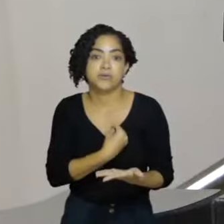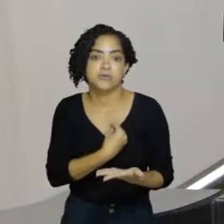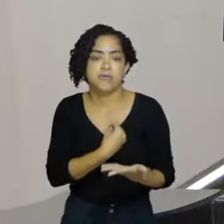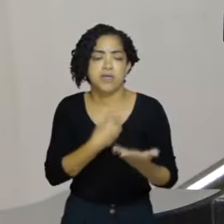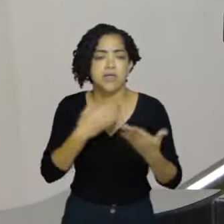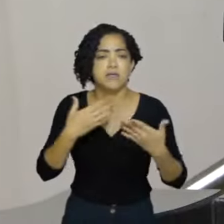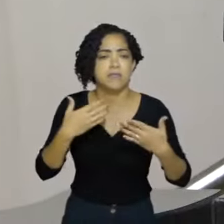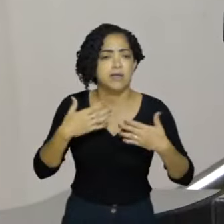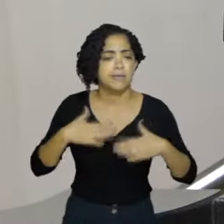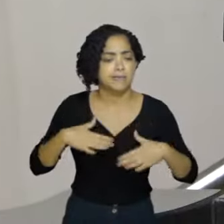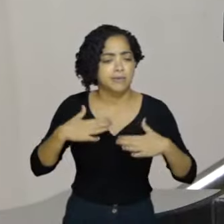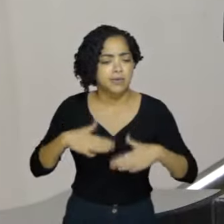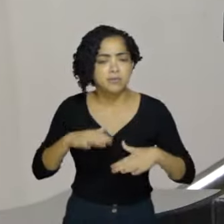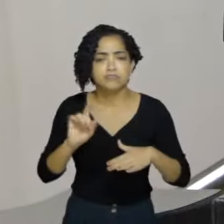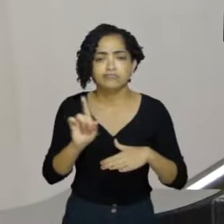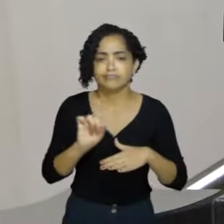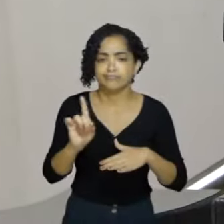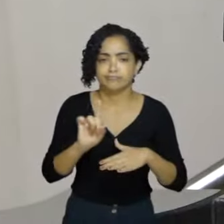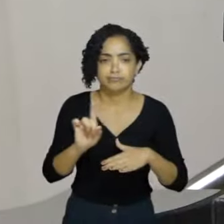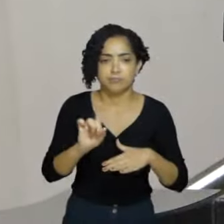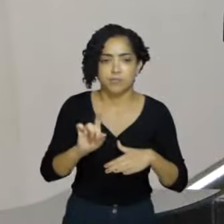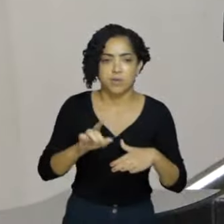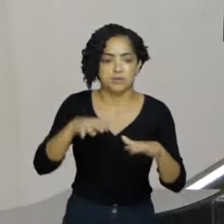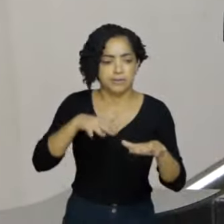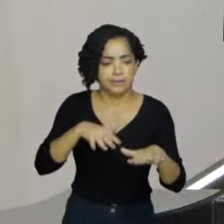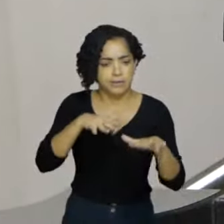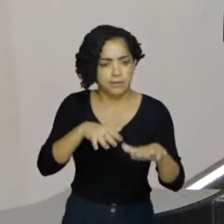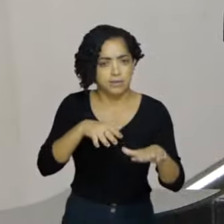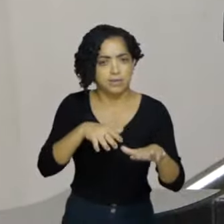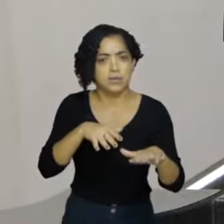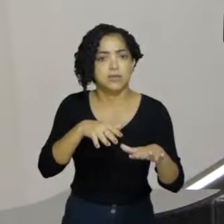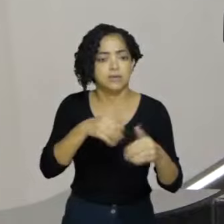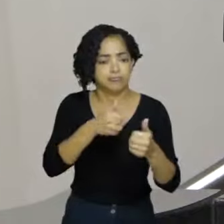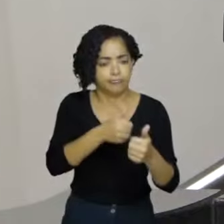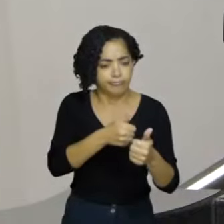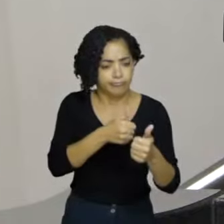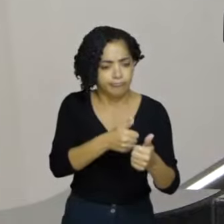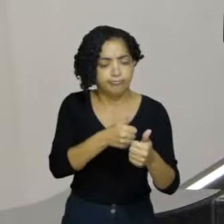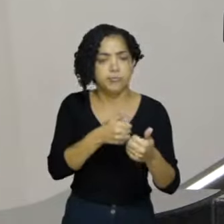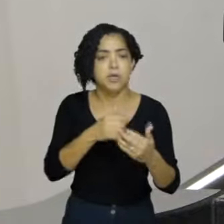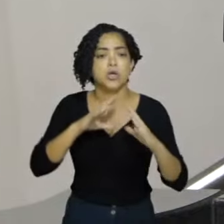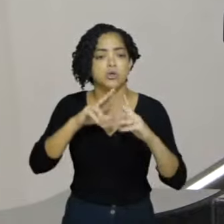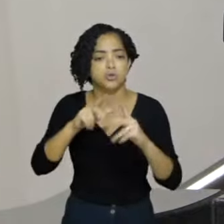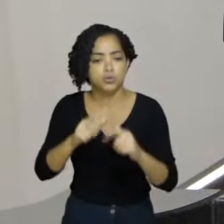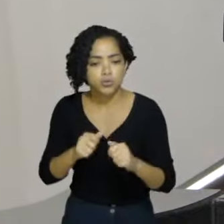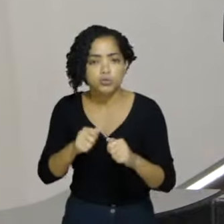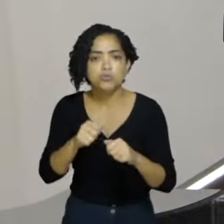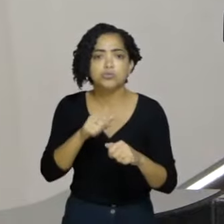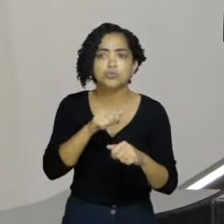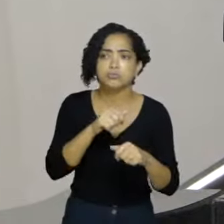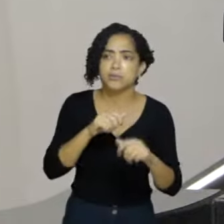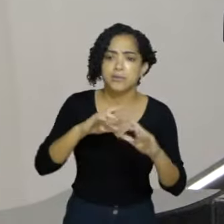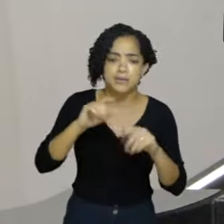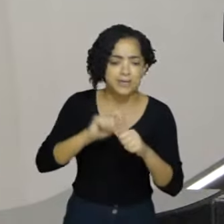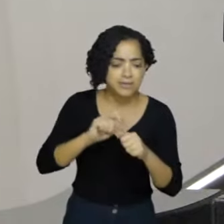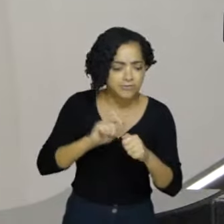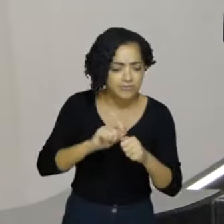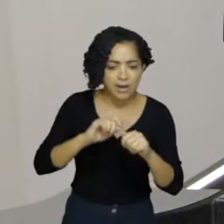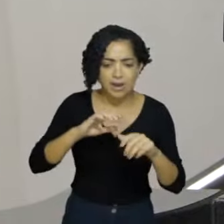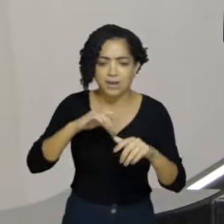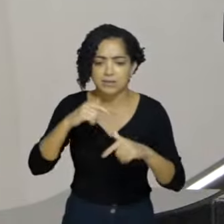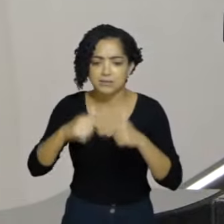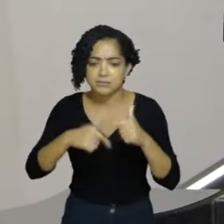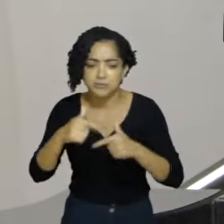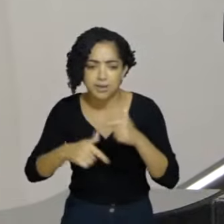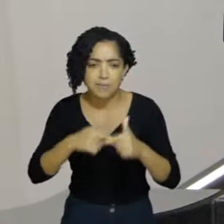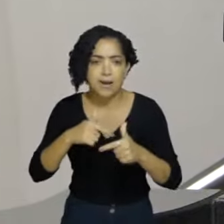não. Deve viver a sua vida de uma forma militante. E tudo que esse profissional fizer, onde quer que ele esteja, deve ser tendo em